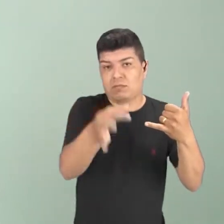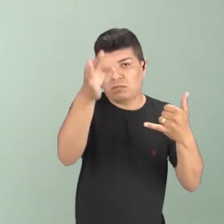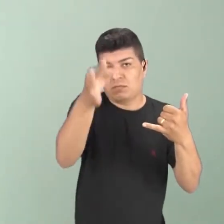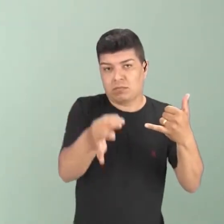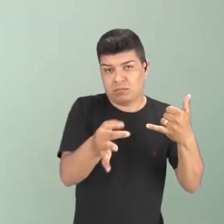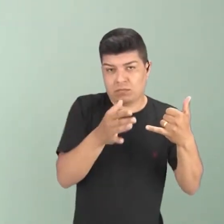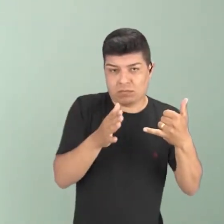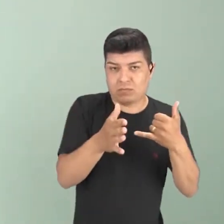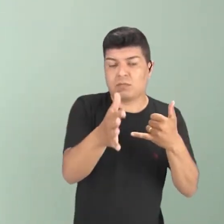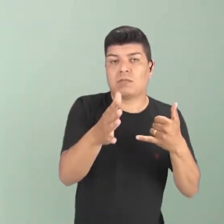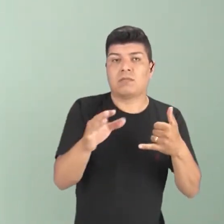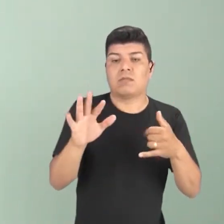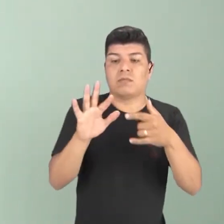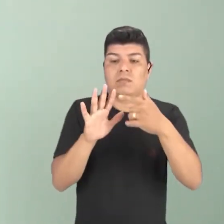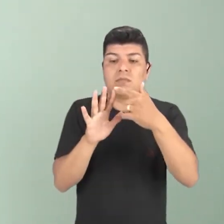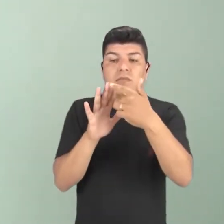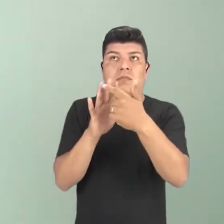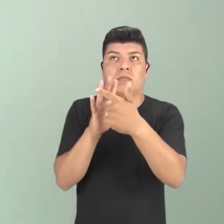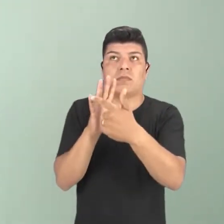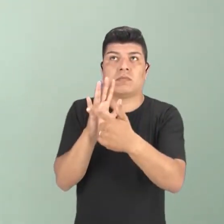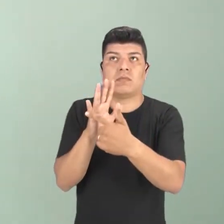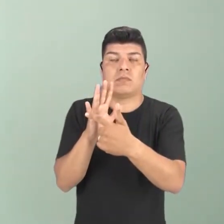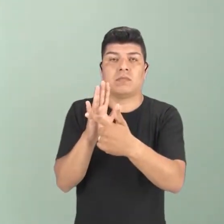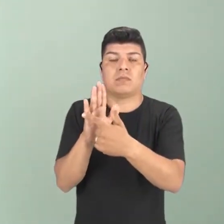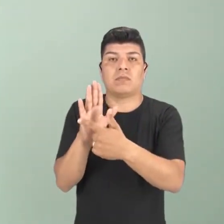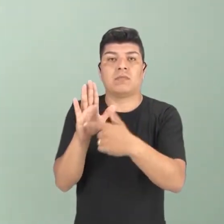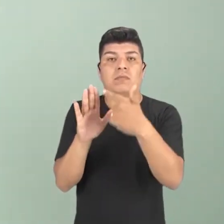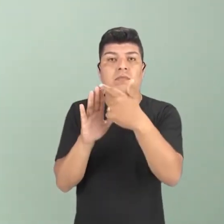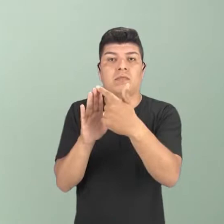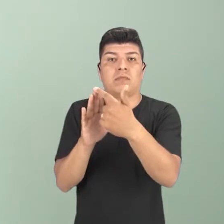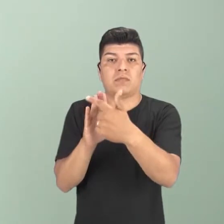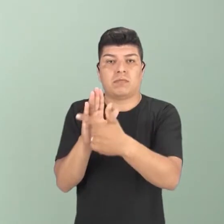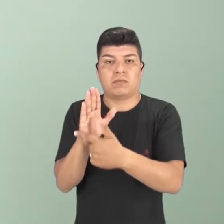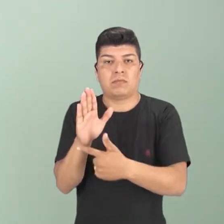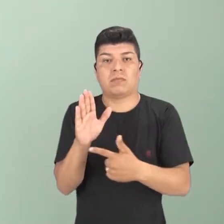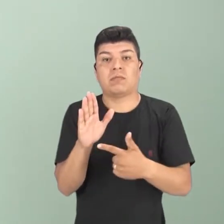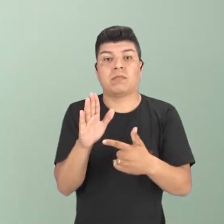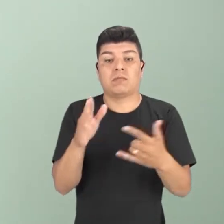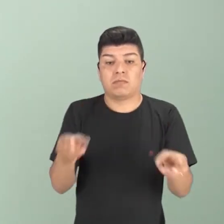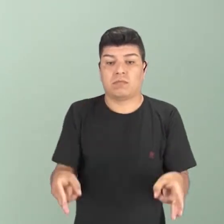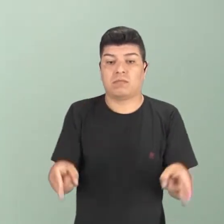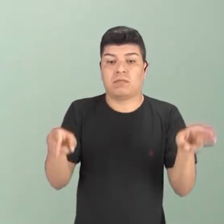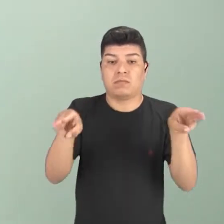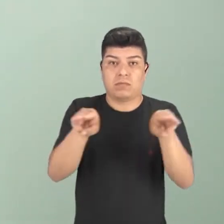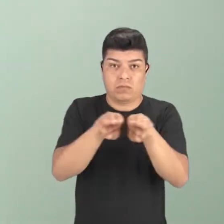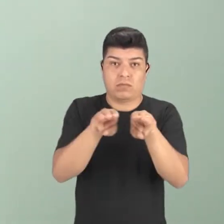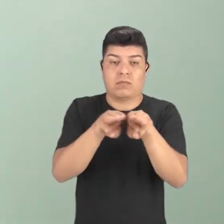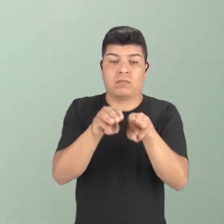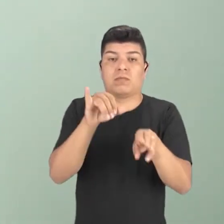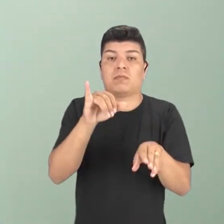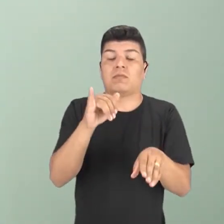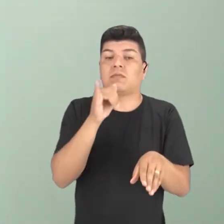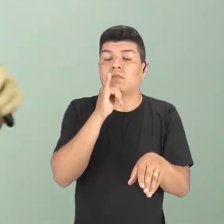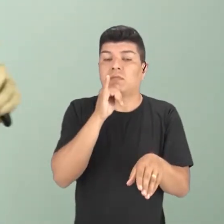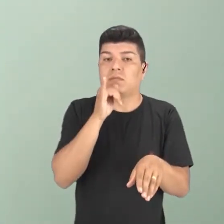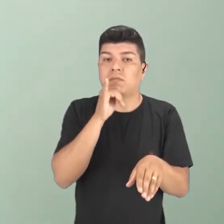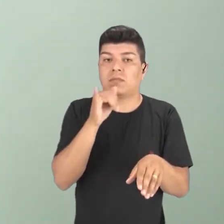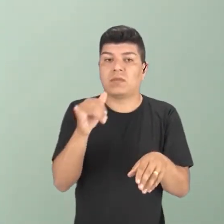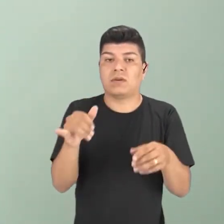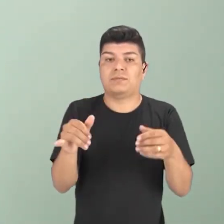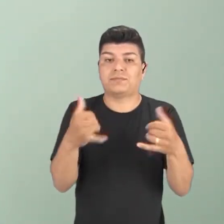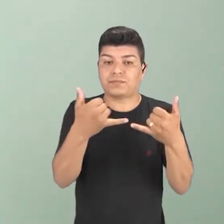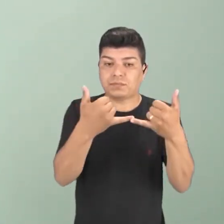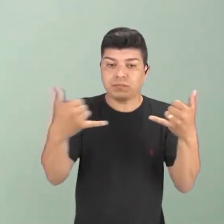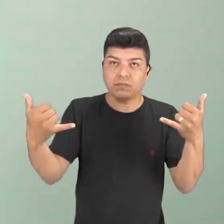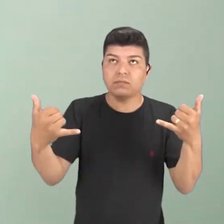percorre. E os dedos eles serão a direção do campo magnético. Então, se o fio ele se desloca